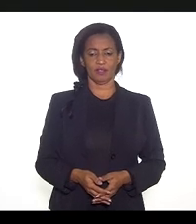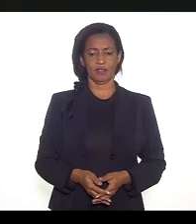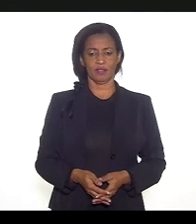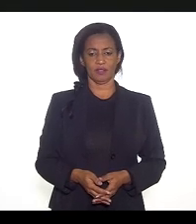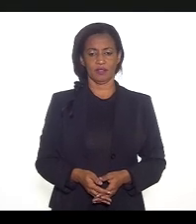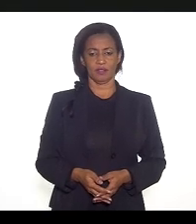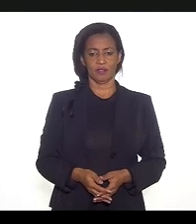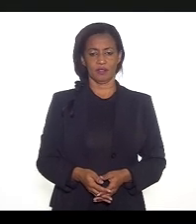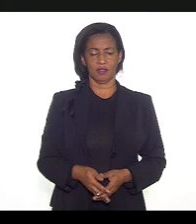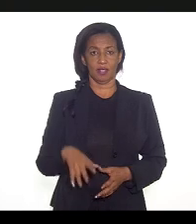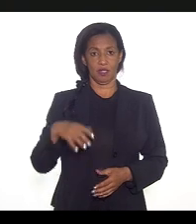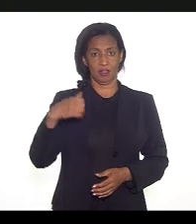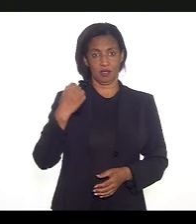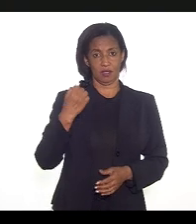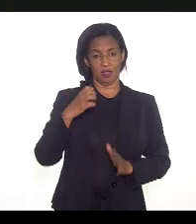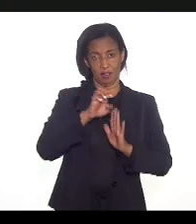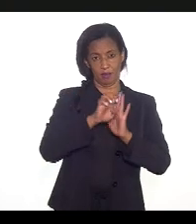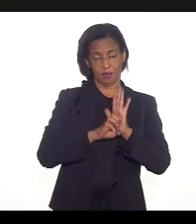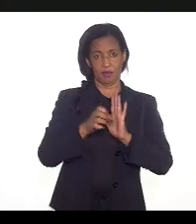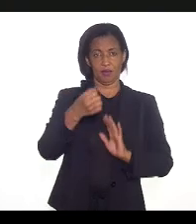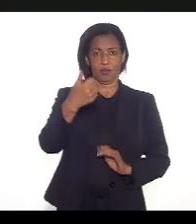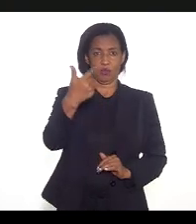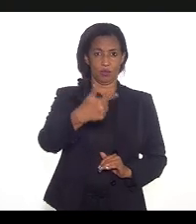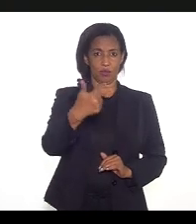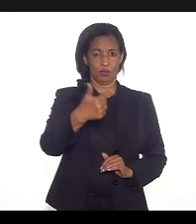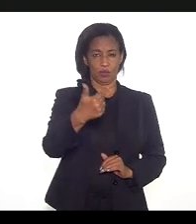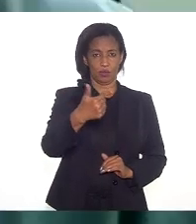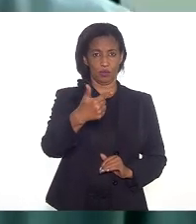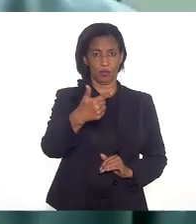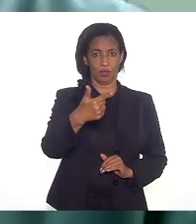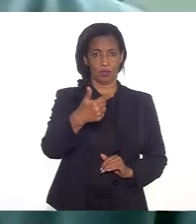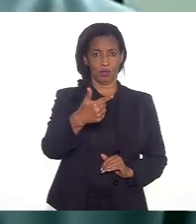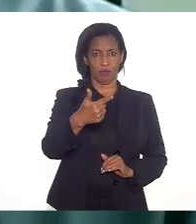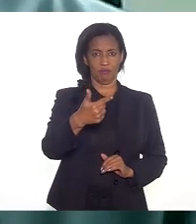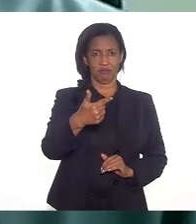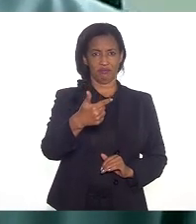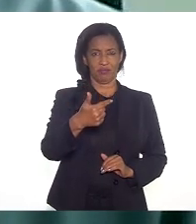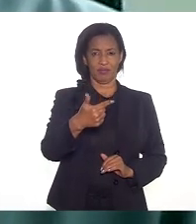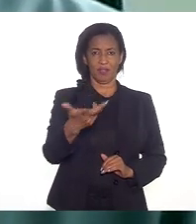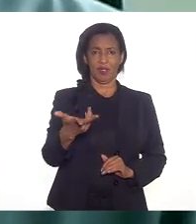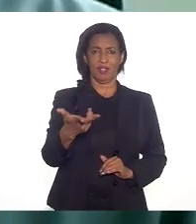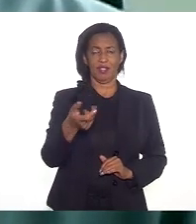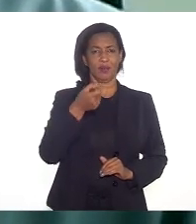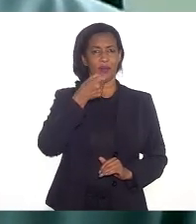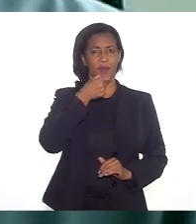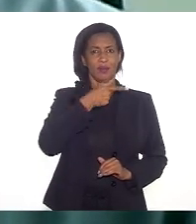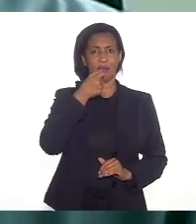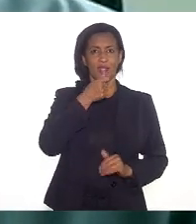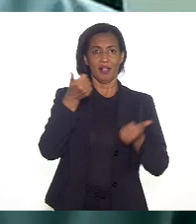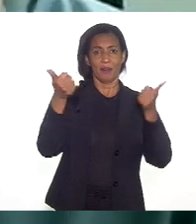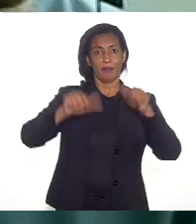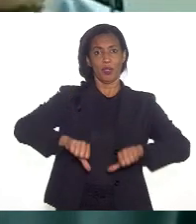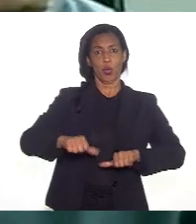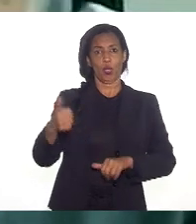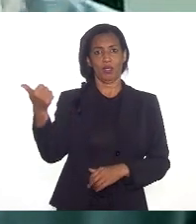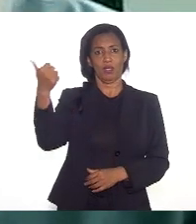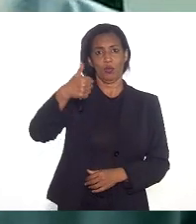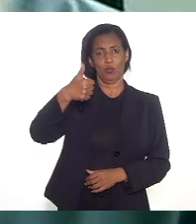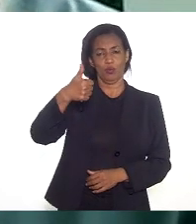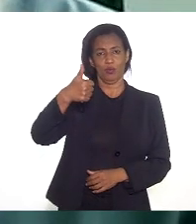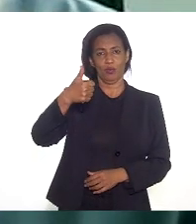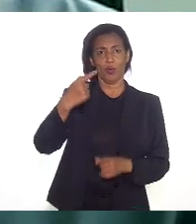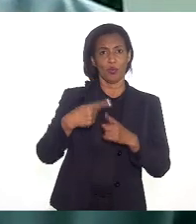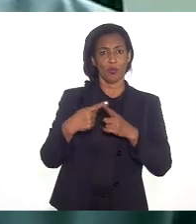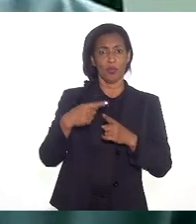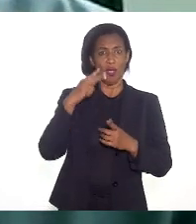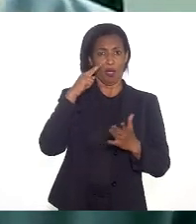A emenda número 2, senhor presidente, ela é um escárnio. É pior do que a 1. Porque olha só o que,